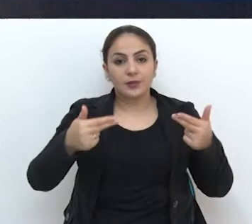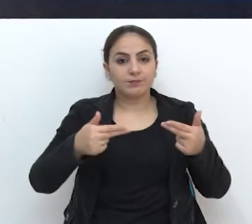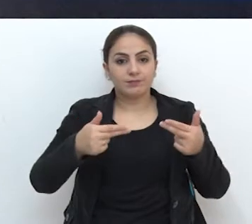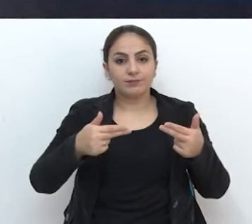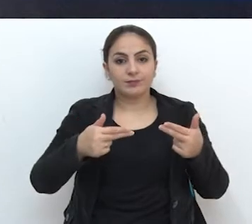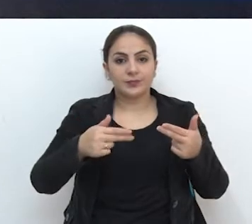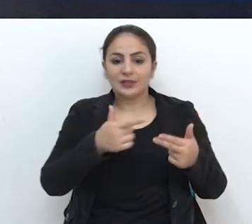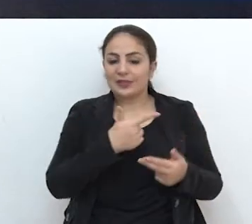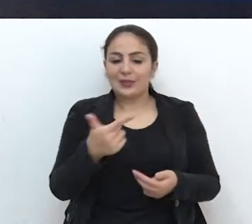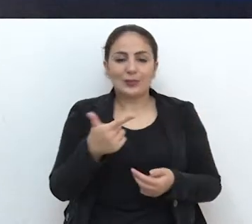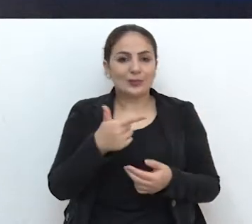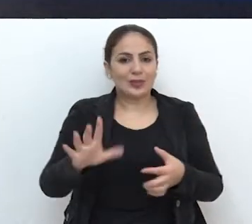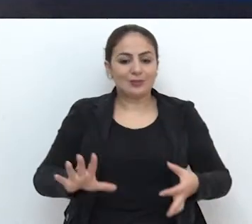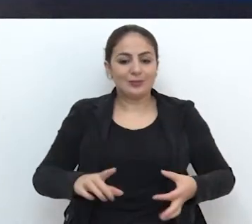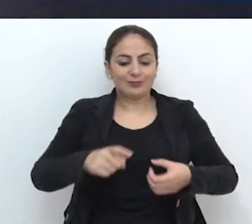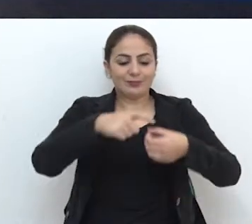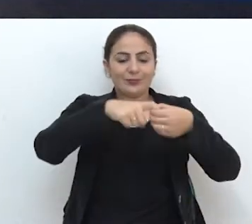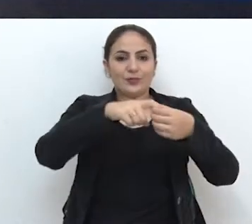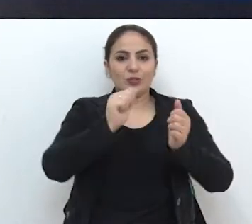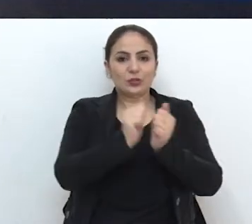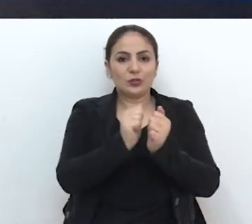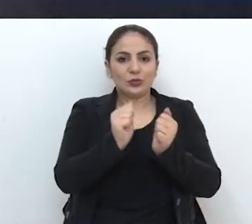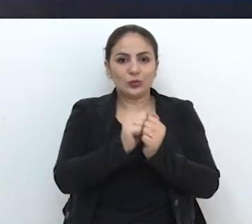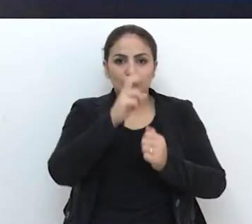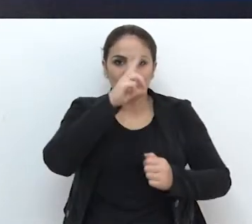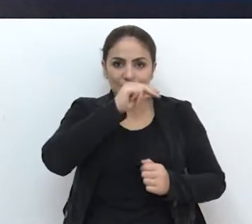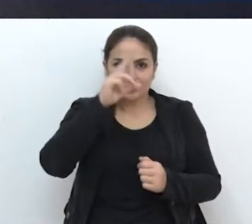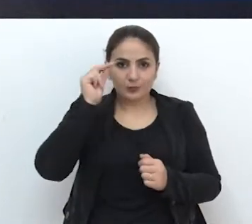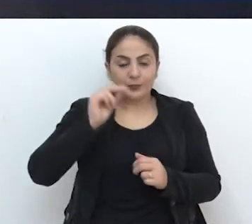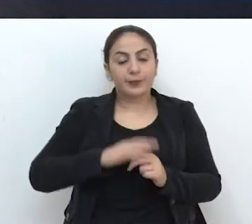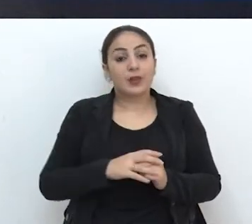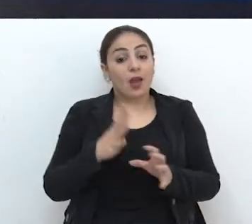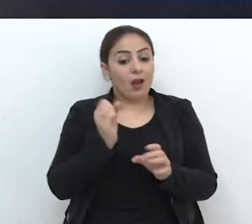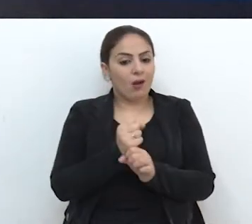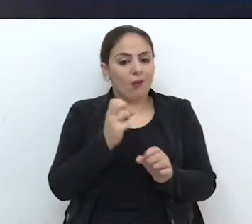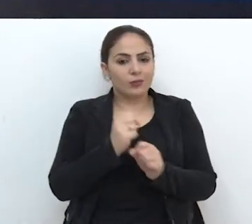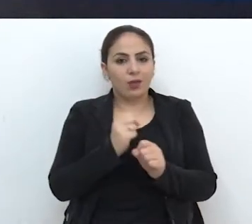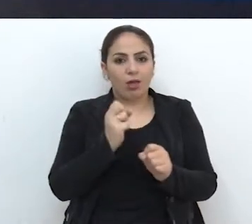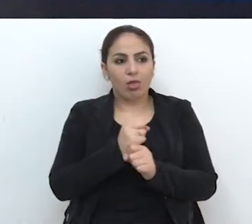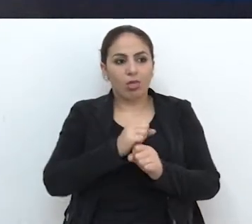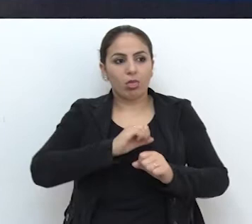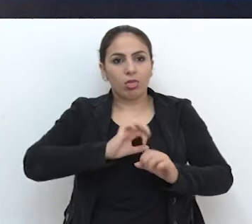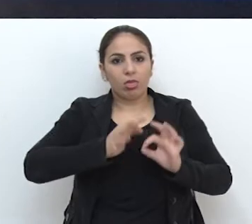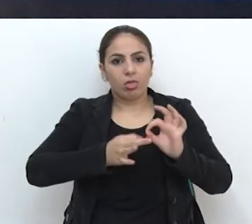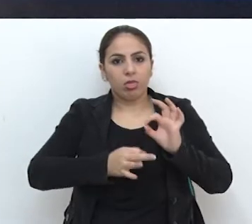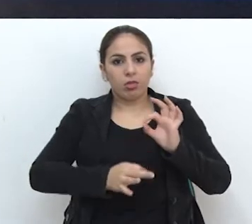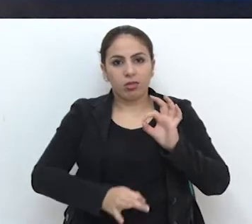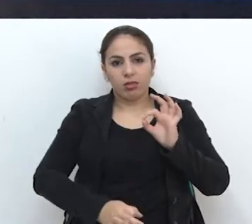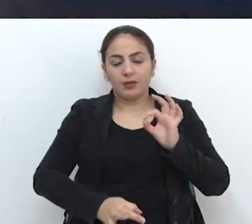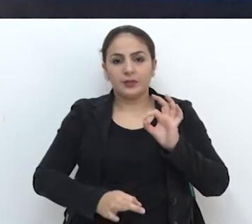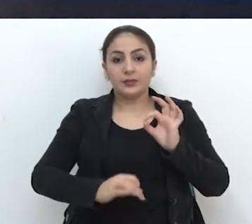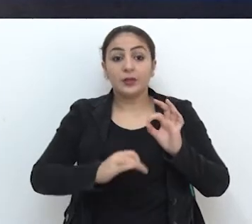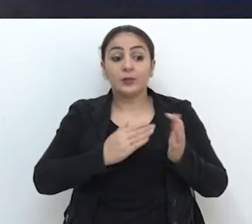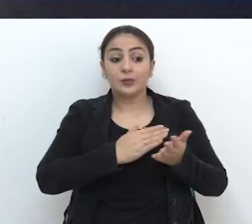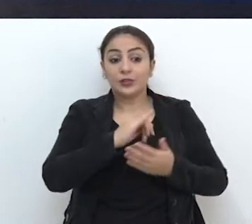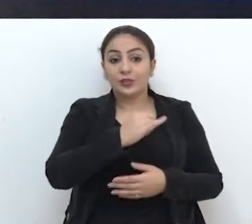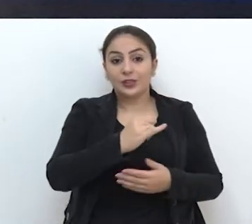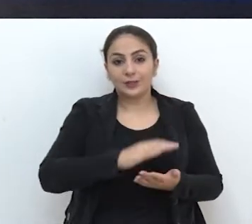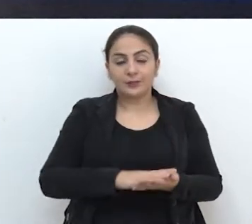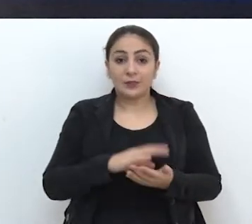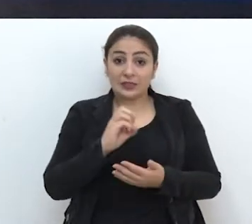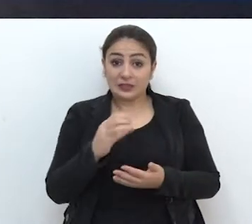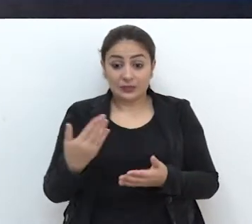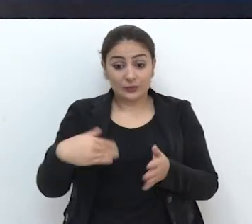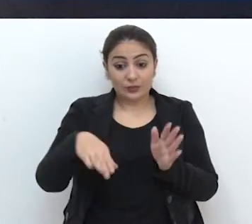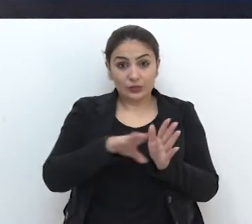animais, ainda não teve o convênio renovado com o município e as contas se acumulam desde janeiro. Enquanto o